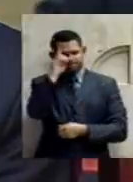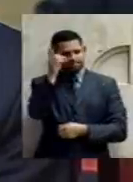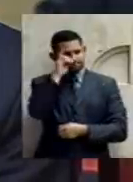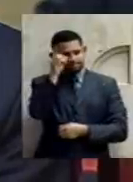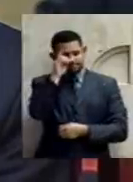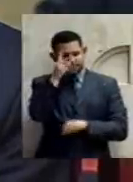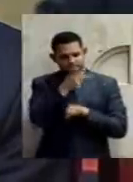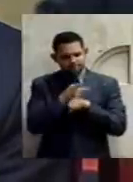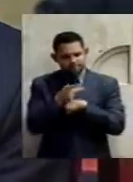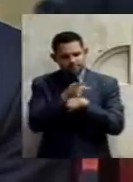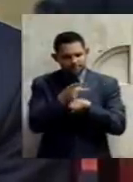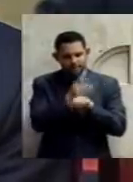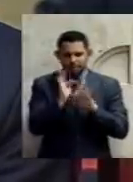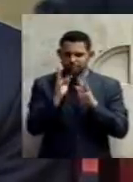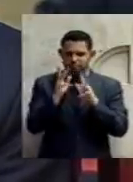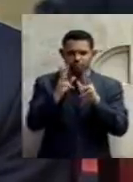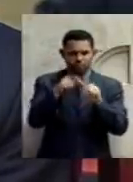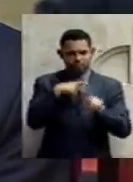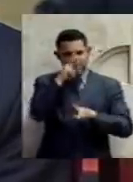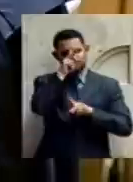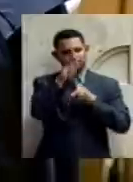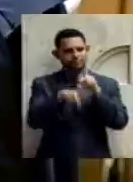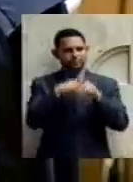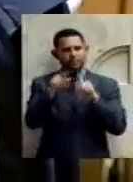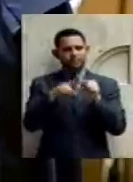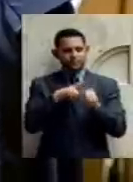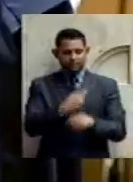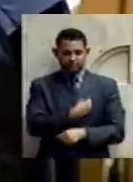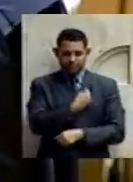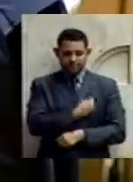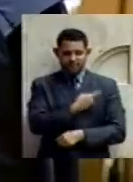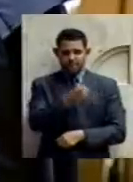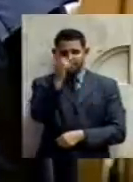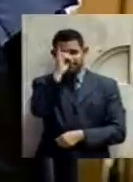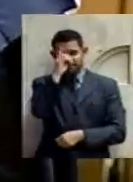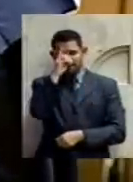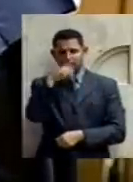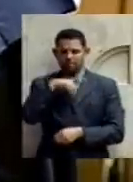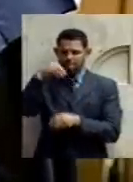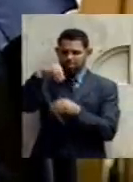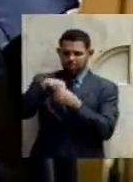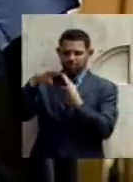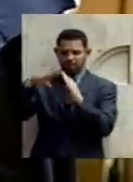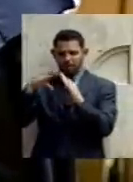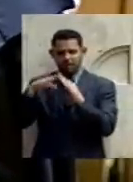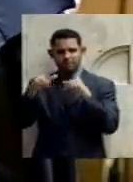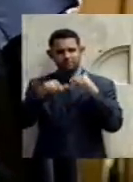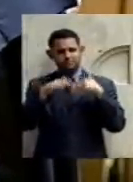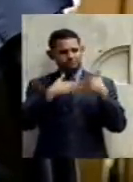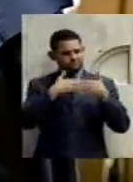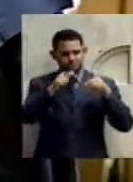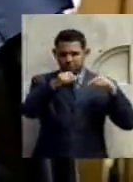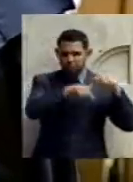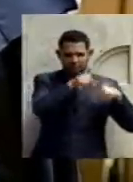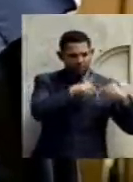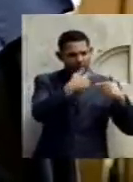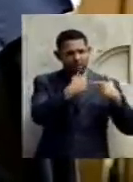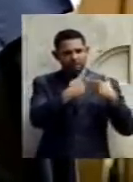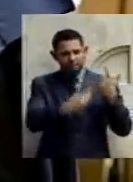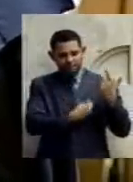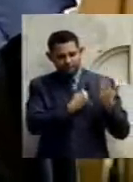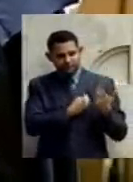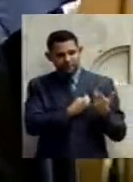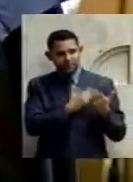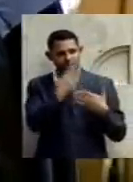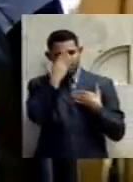cotidianamente buscado por todos nós, nas ações diárias, em casa, no trabalho, enfim, na vida. Muito